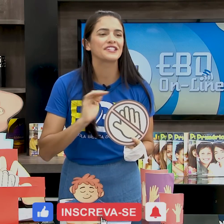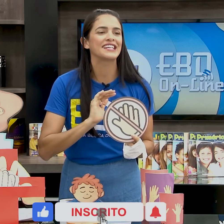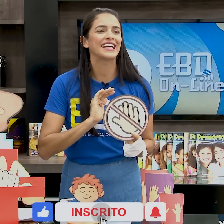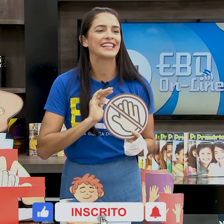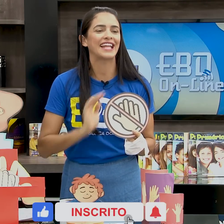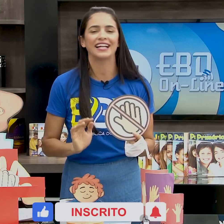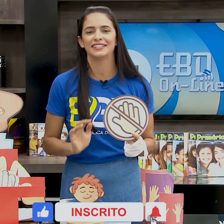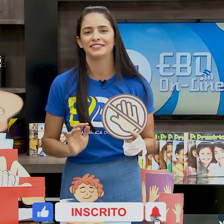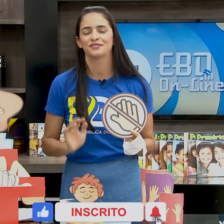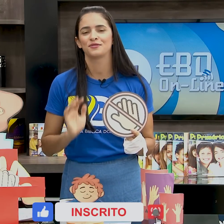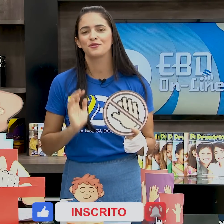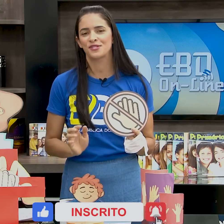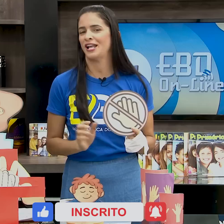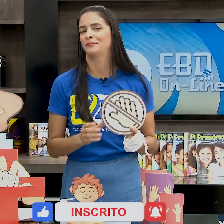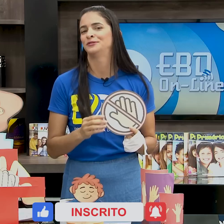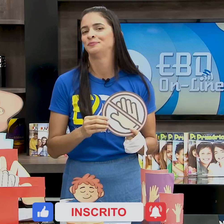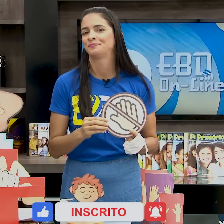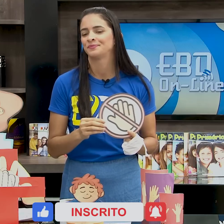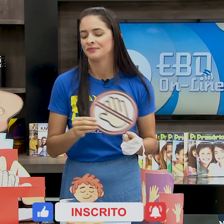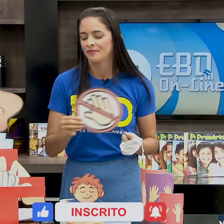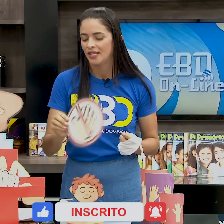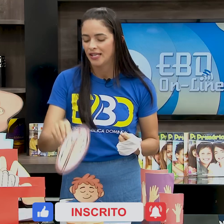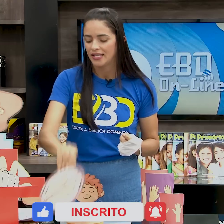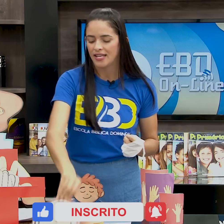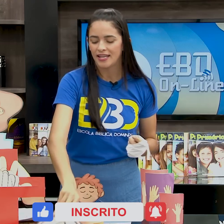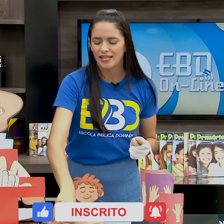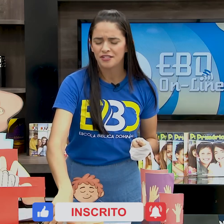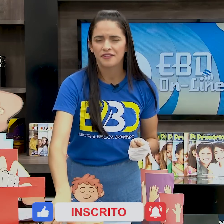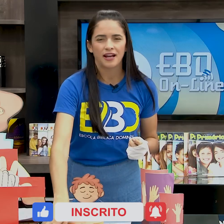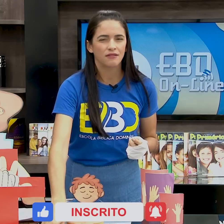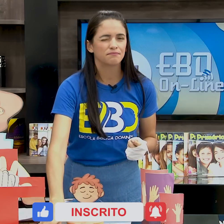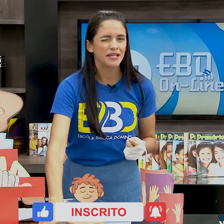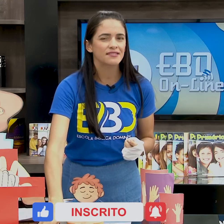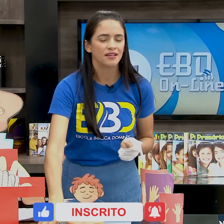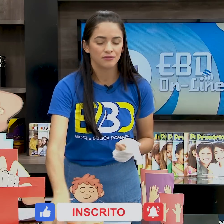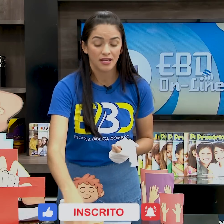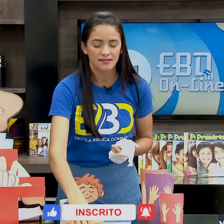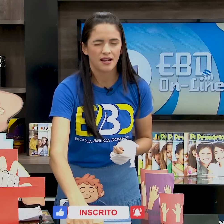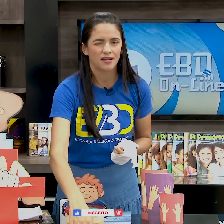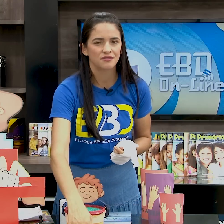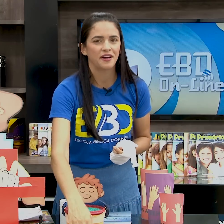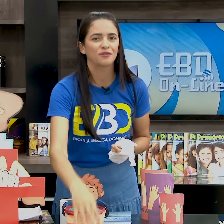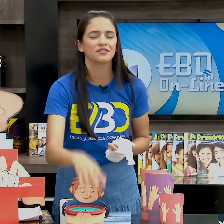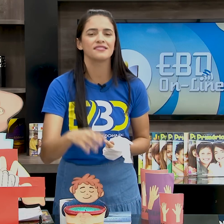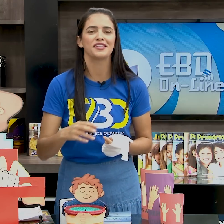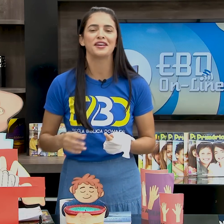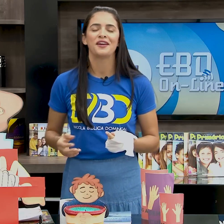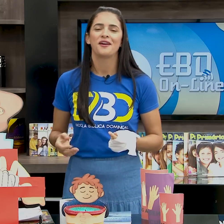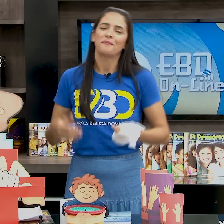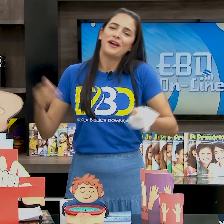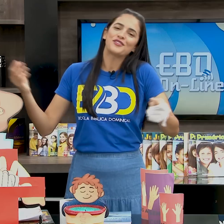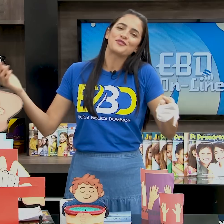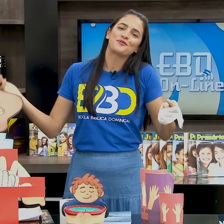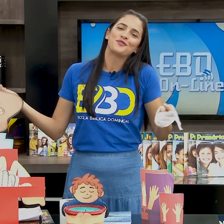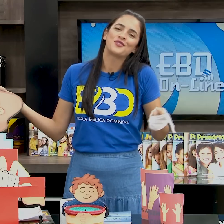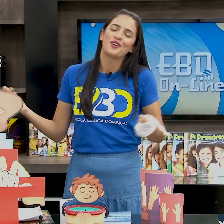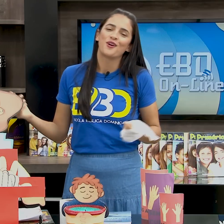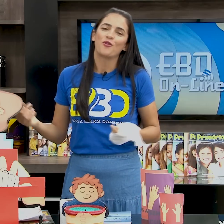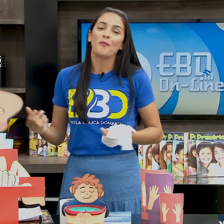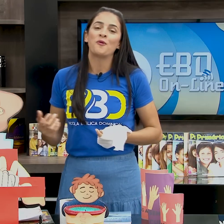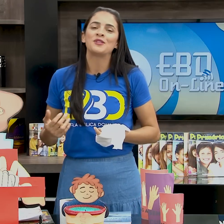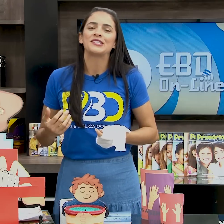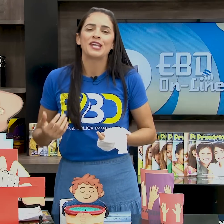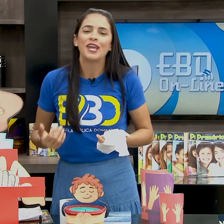não podia fazer nada no sábado e aí eles ficaram pensando né Será que isso vai acontecer mas Jesus